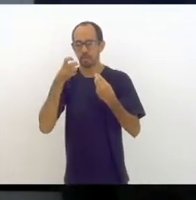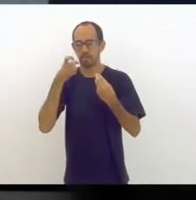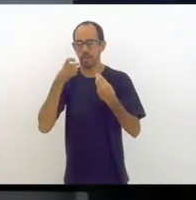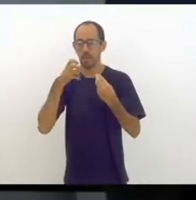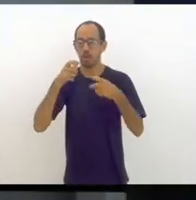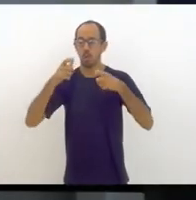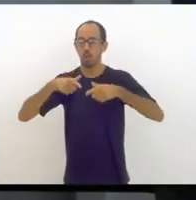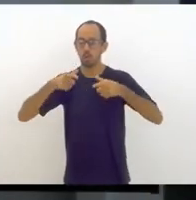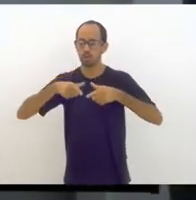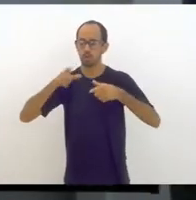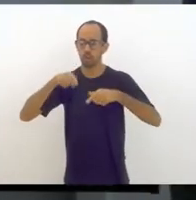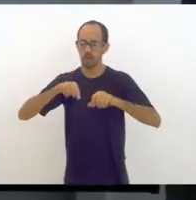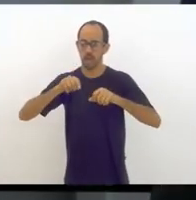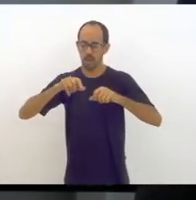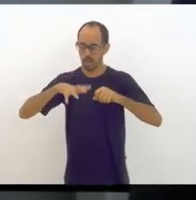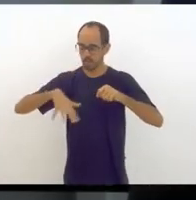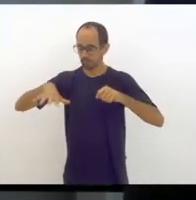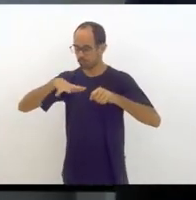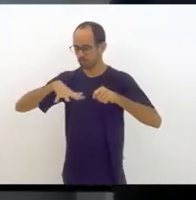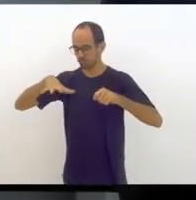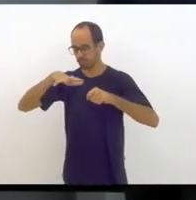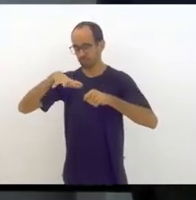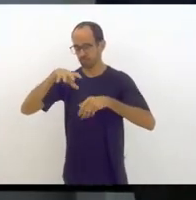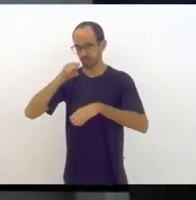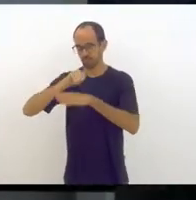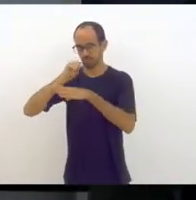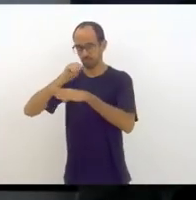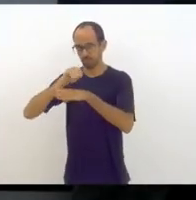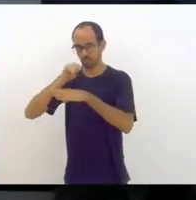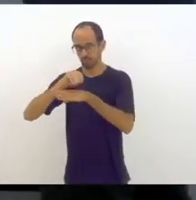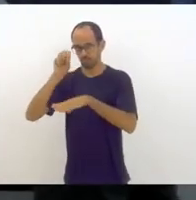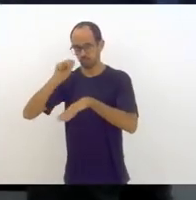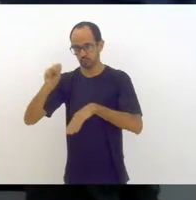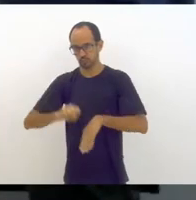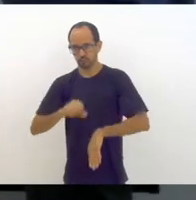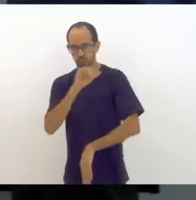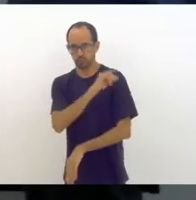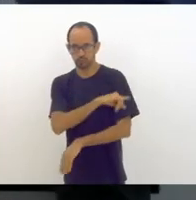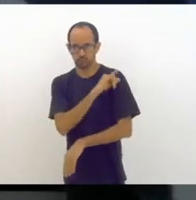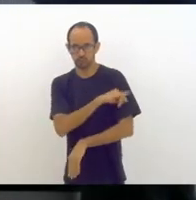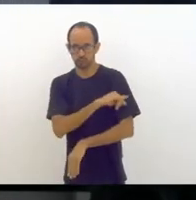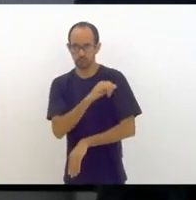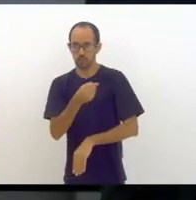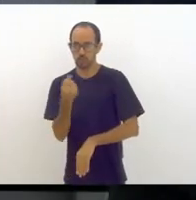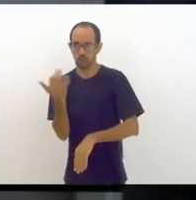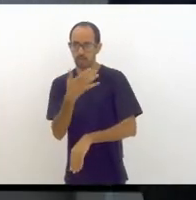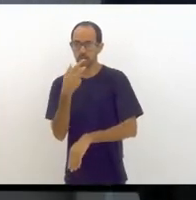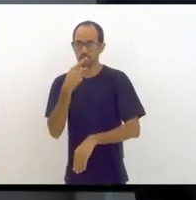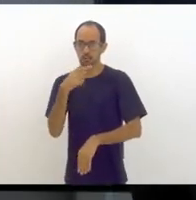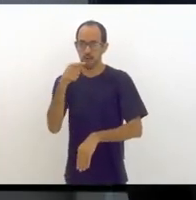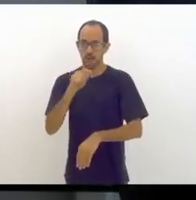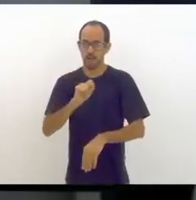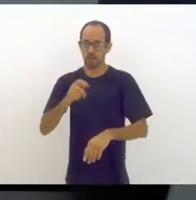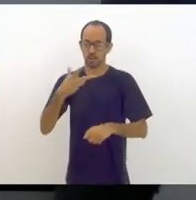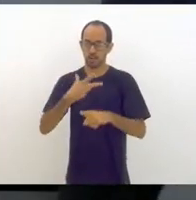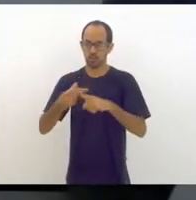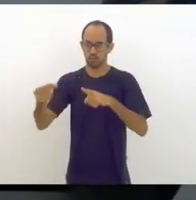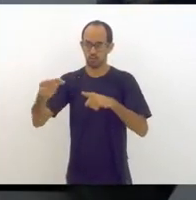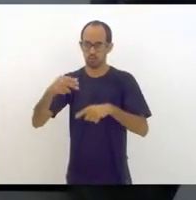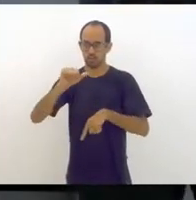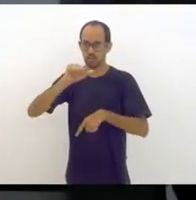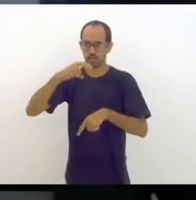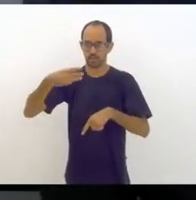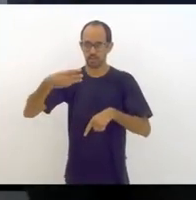unidade de conservação no território da região sul-fluminense. Quando a gente fala que o refúgio hoje está situado em 13